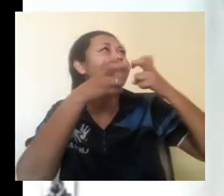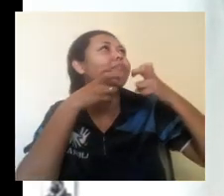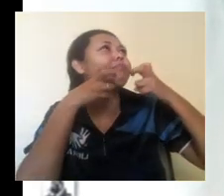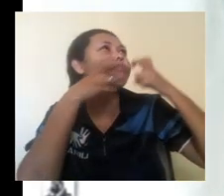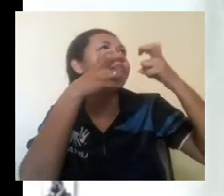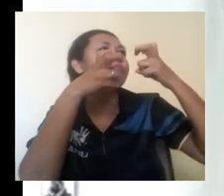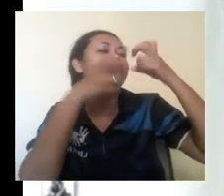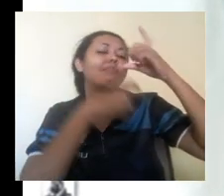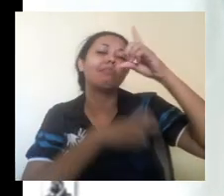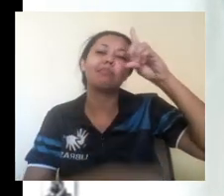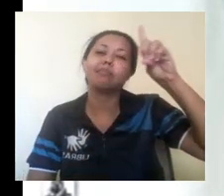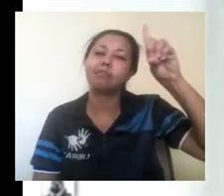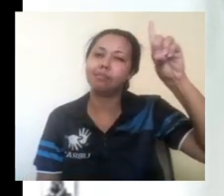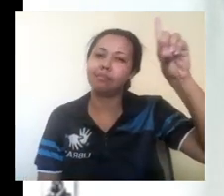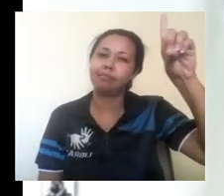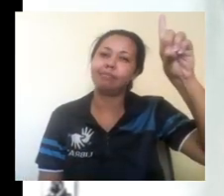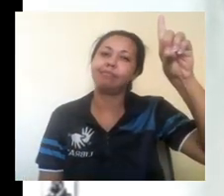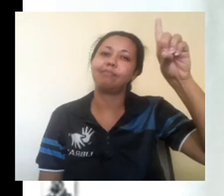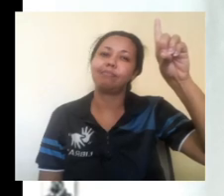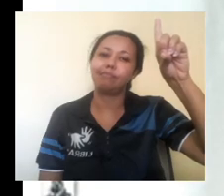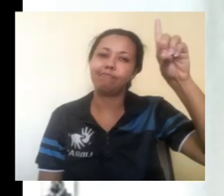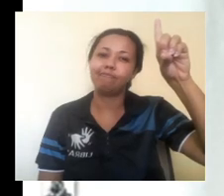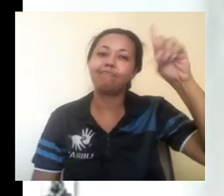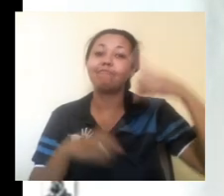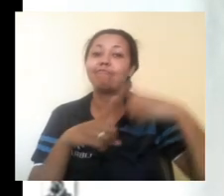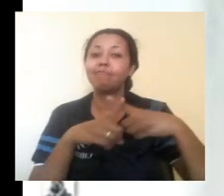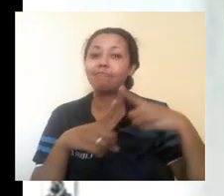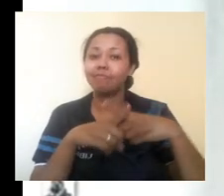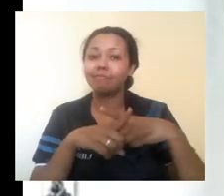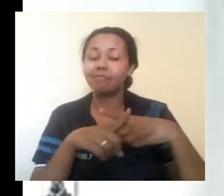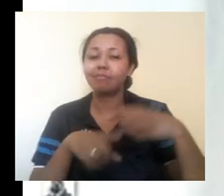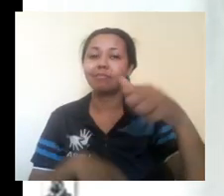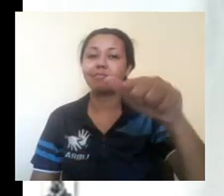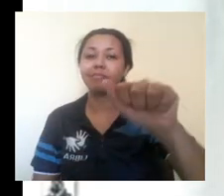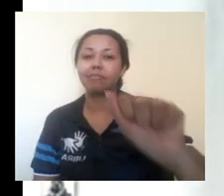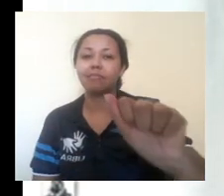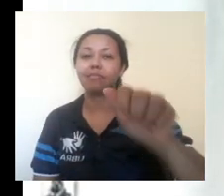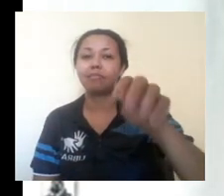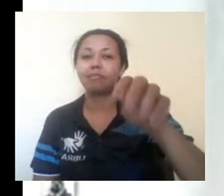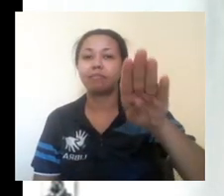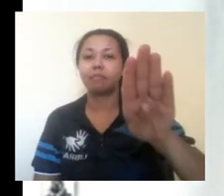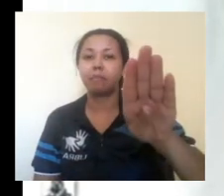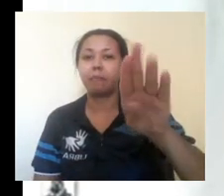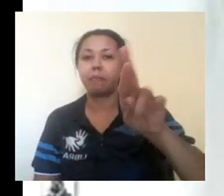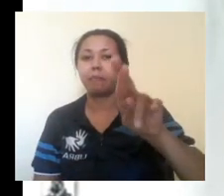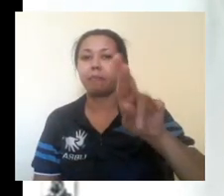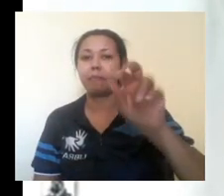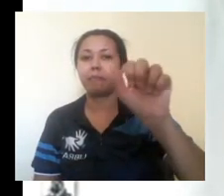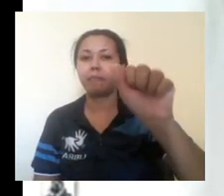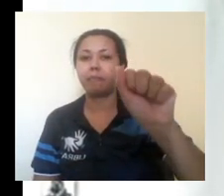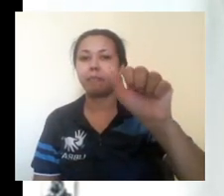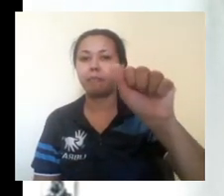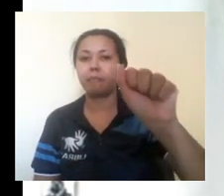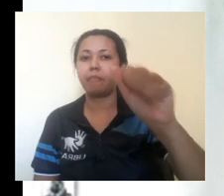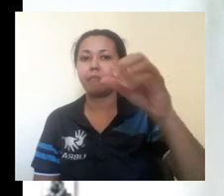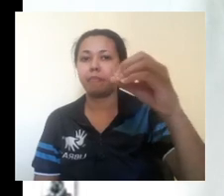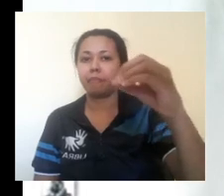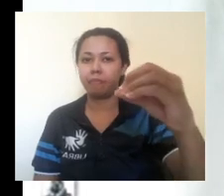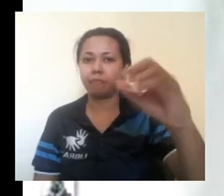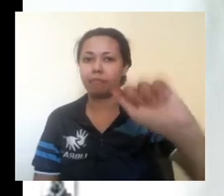porque ela conhecia esse Deus, porque Abraão e o seu povo cultuavam a ele. Mas para o povo